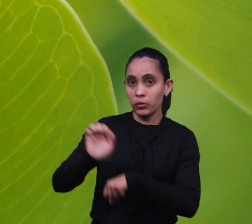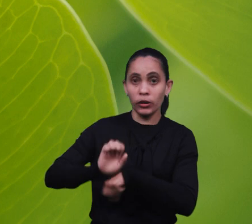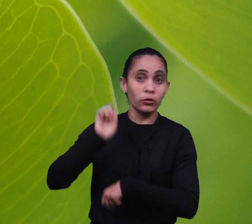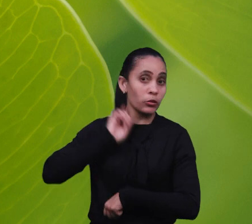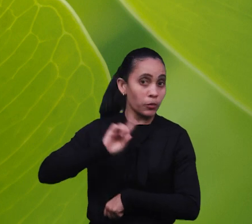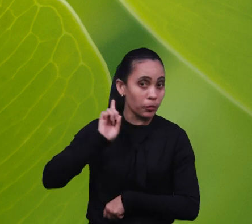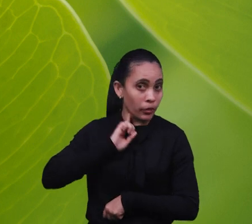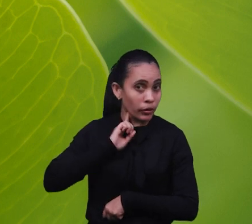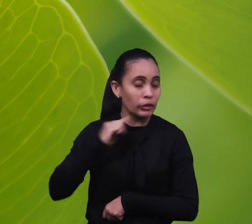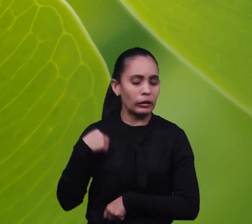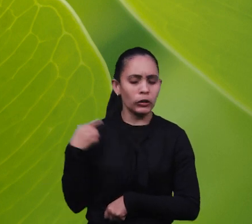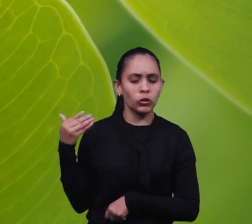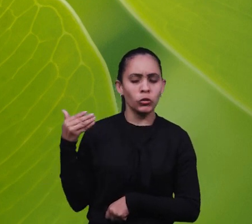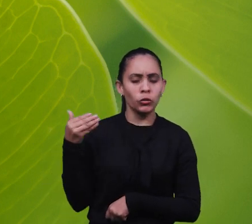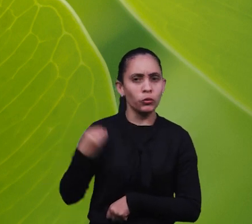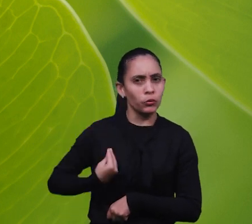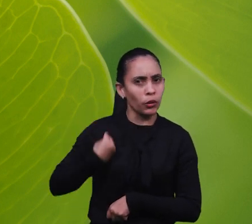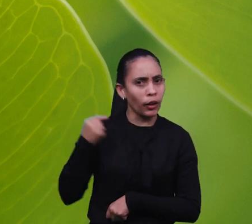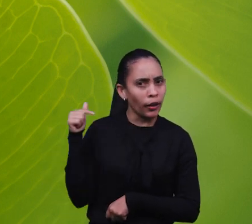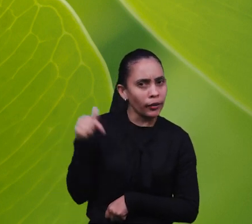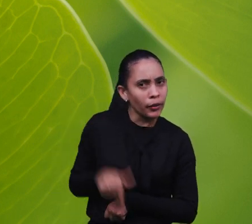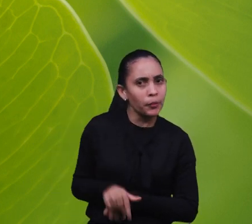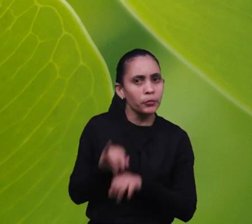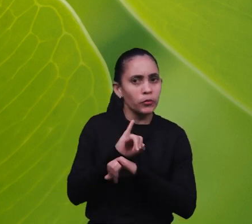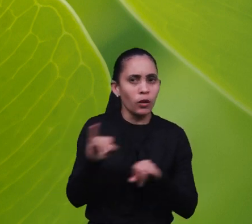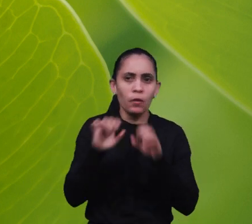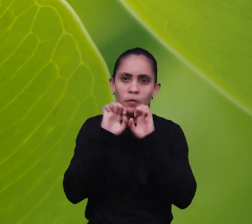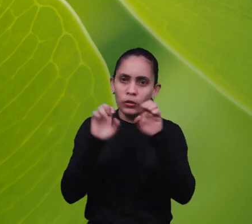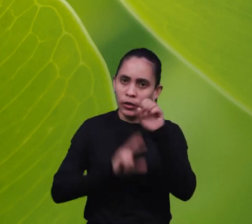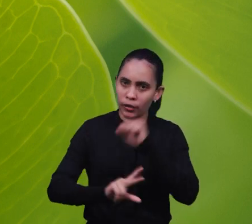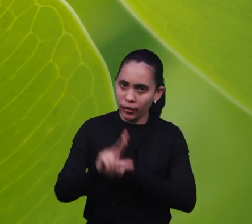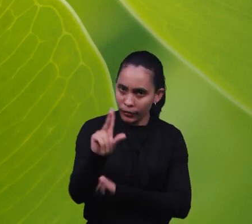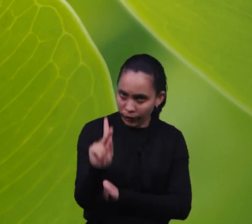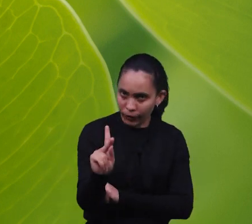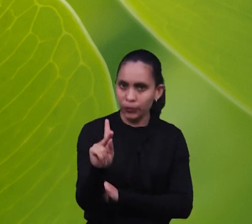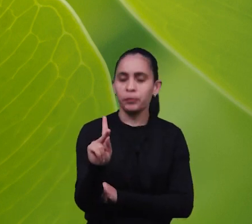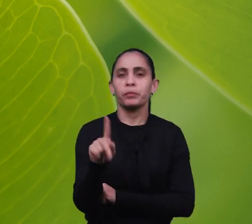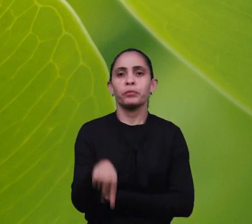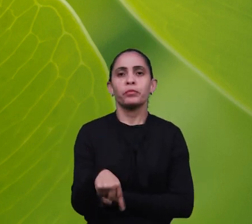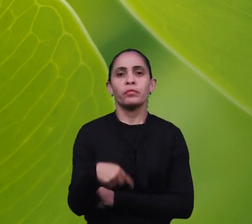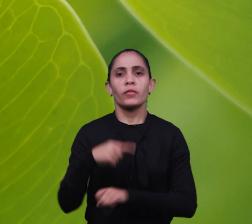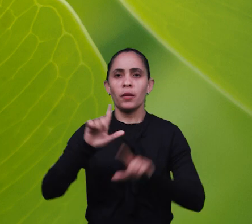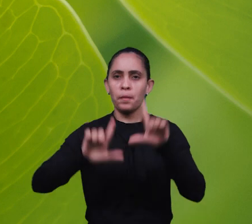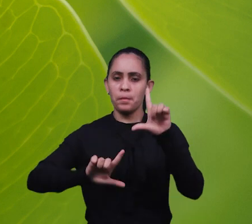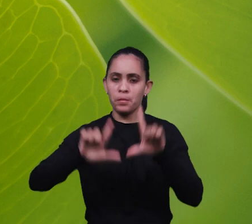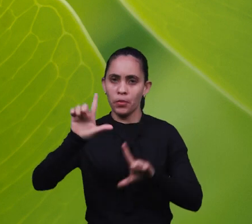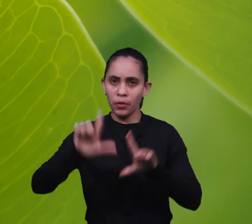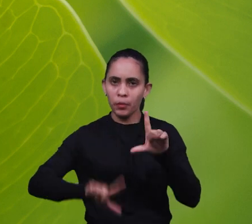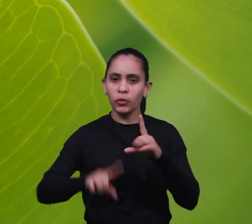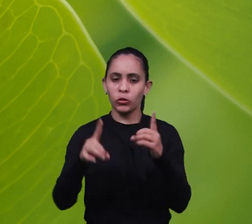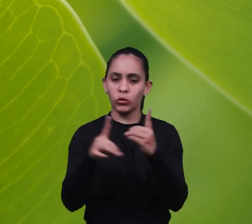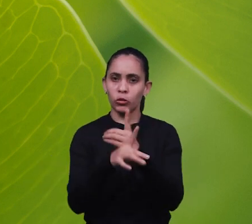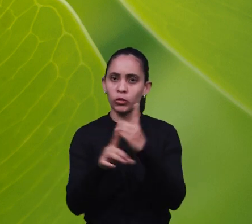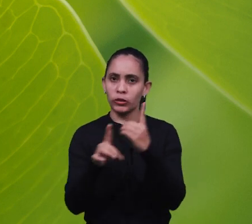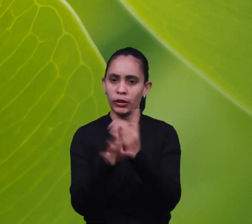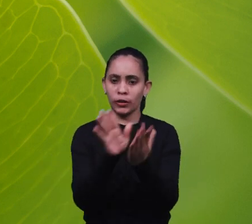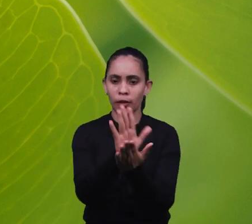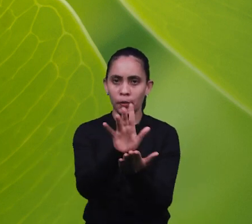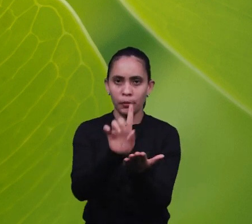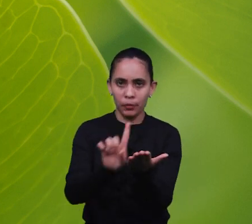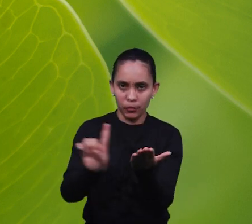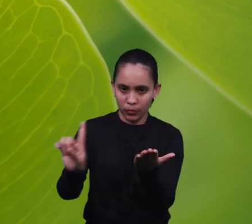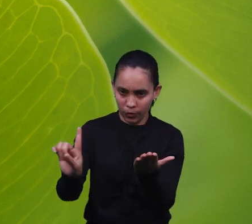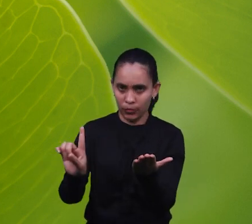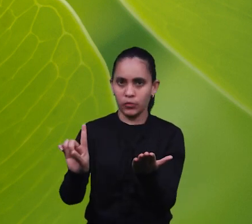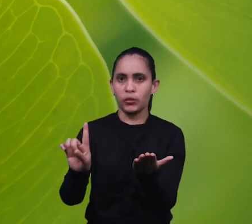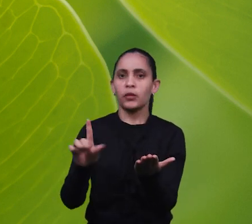para falar do programa Anunciando o Evangelho Eterno. Programa que traz as doutrinas bíblicas da Palavra de Deus e a